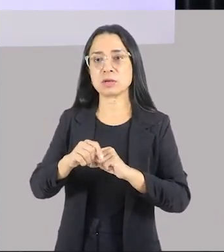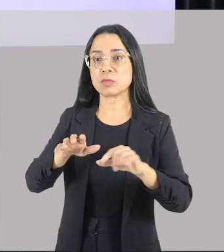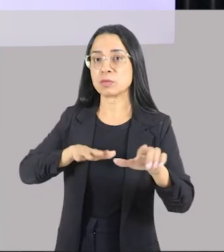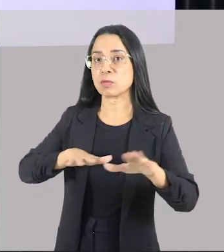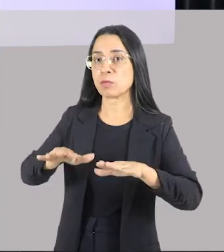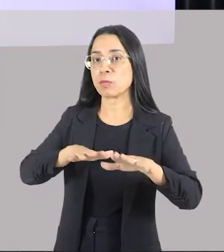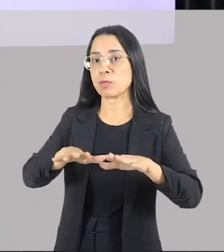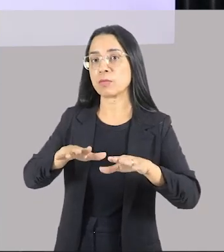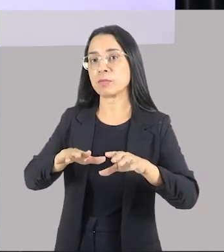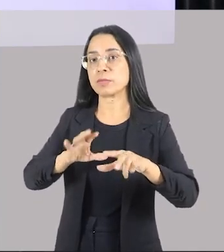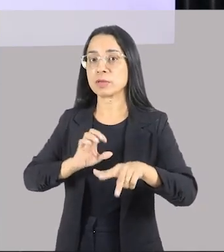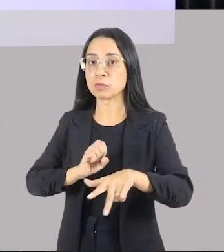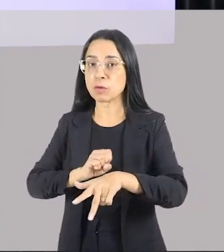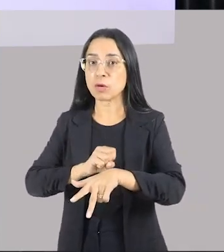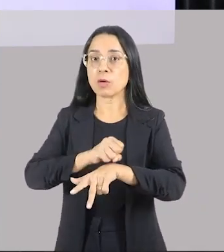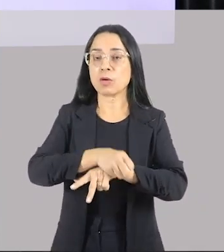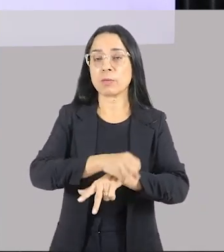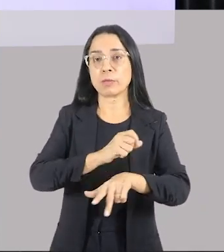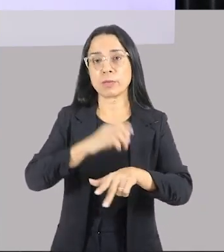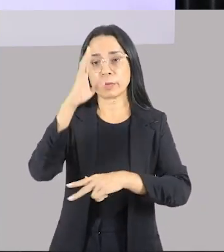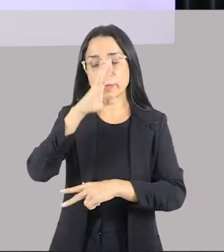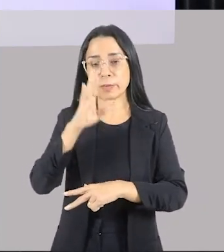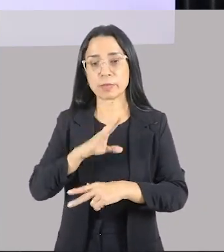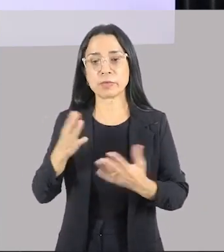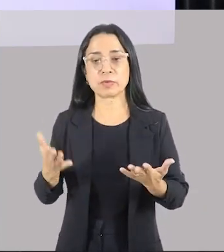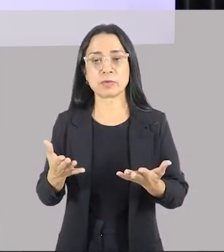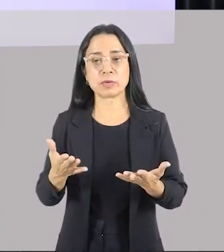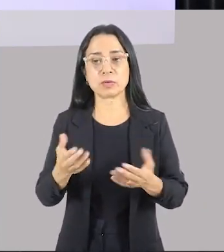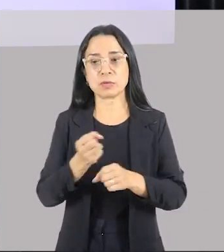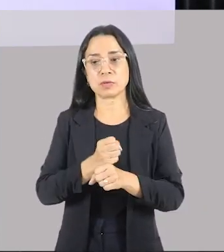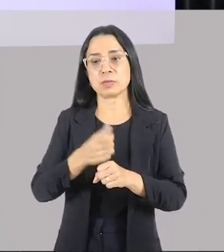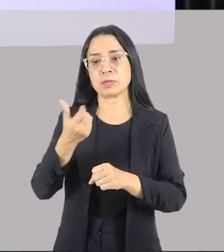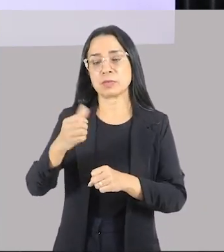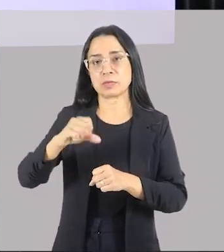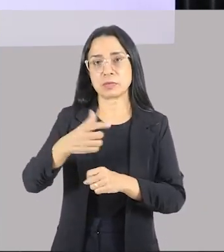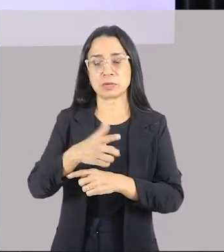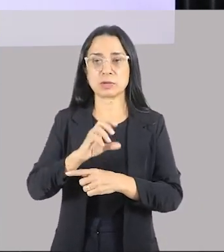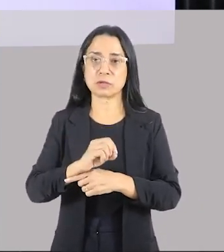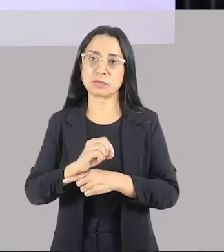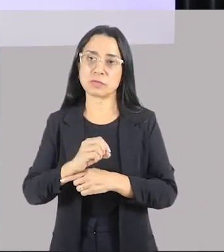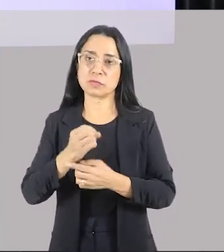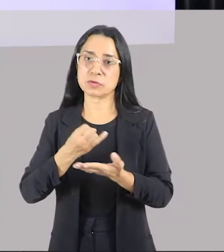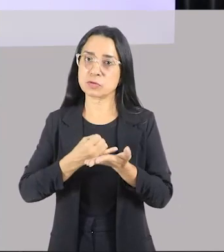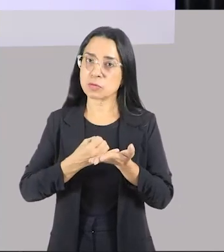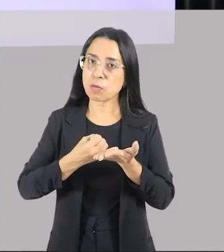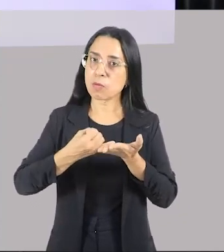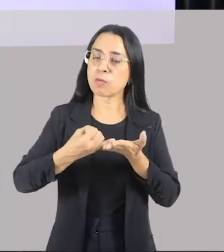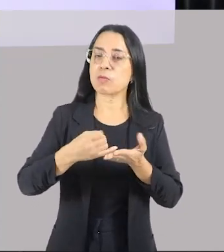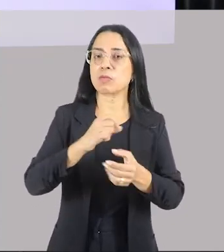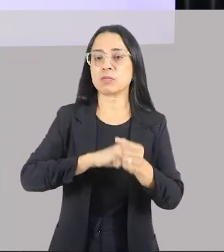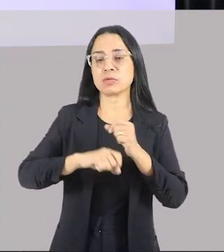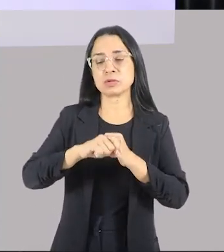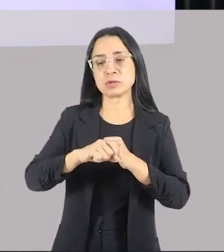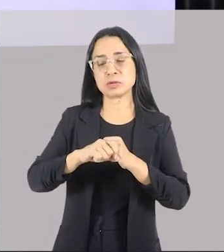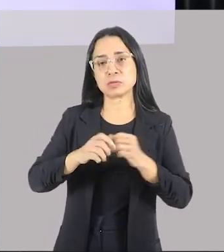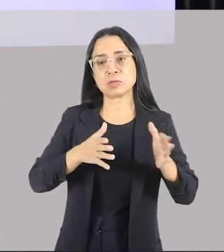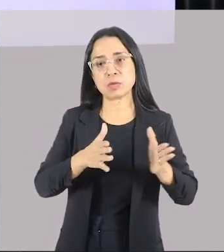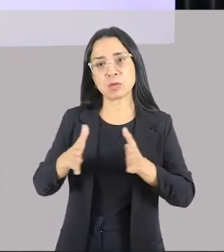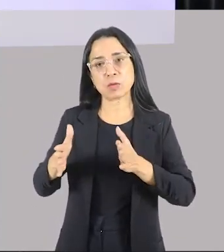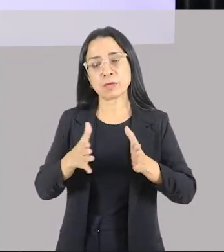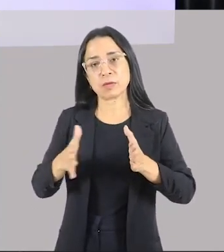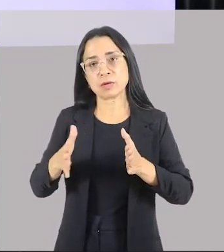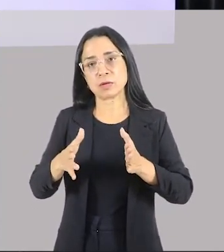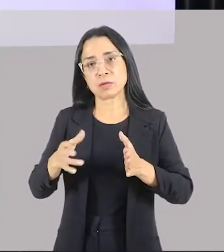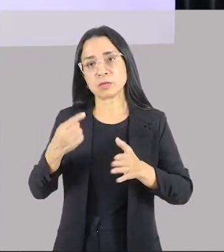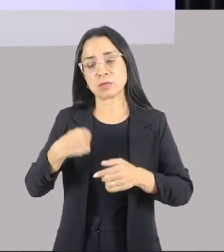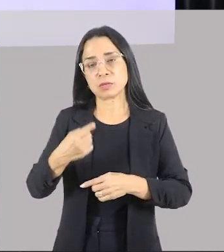movimento operário brasileiro. Então, 1920 é o marco temporal que nós estamos aqui utilizando, mas claro,